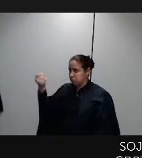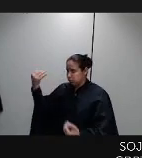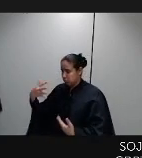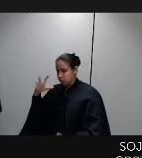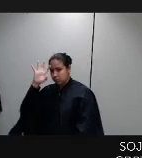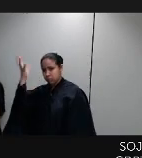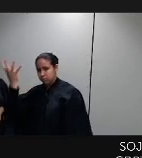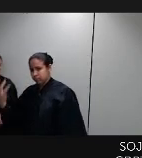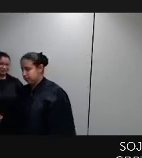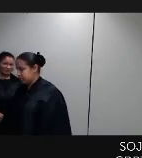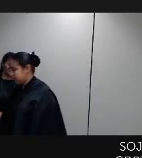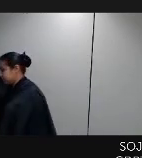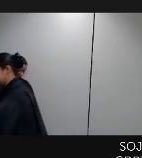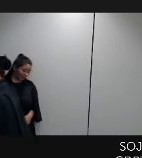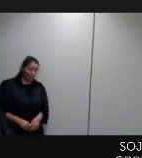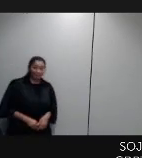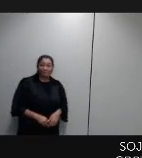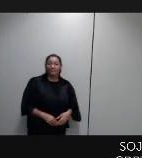relator